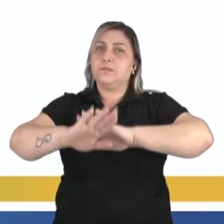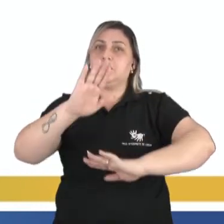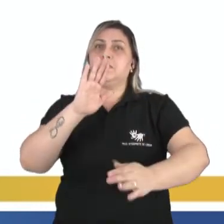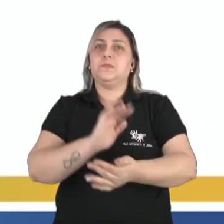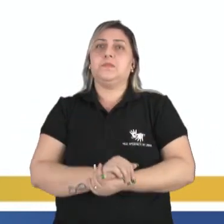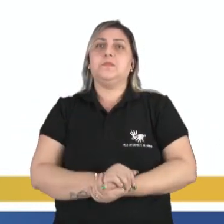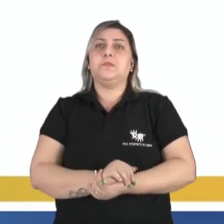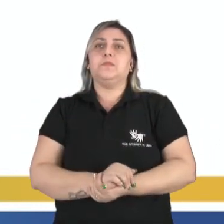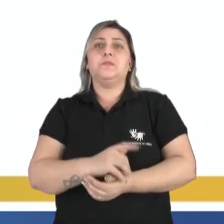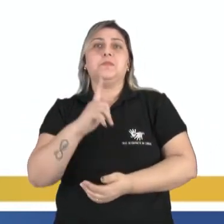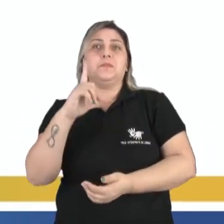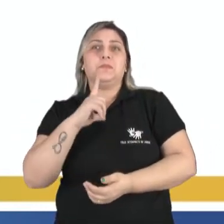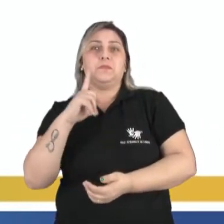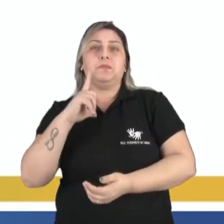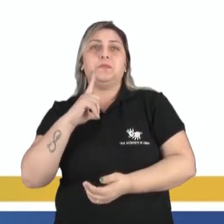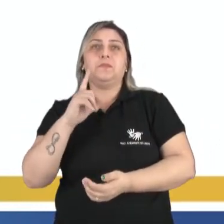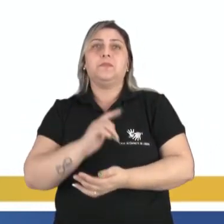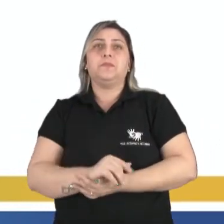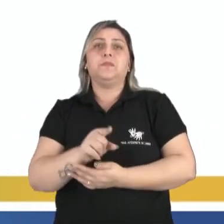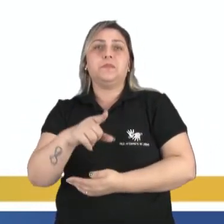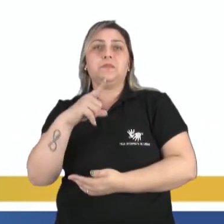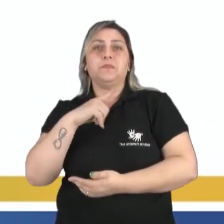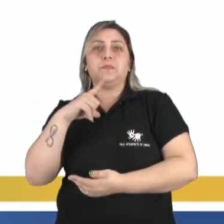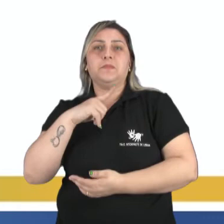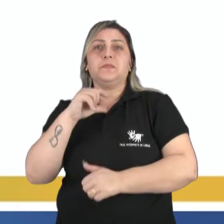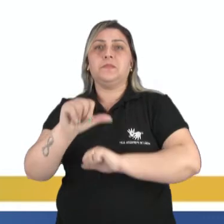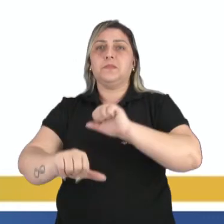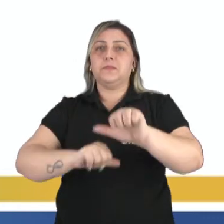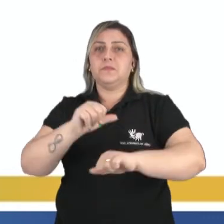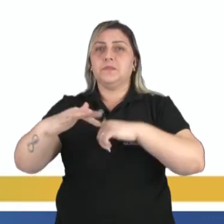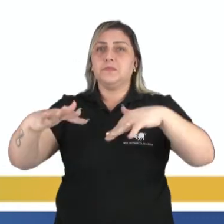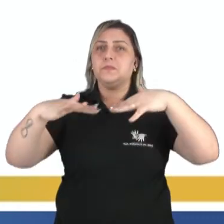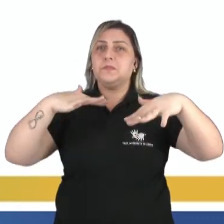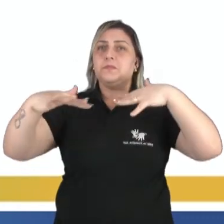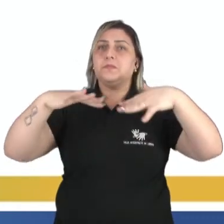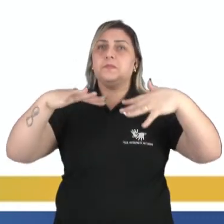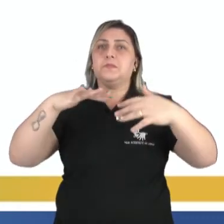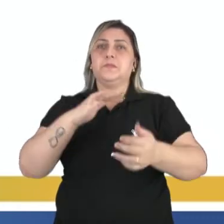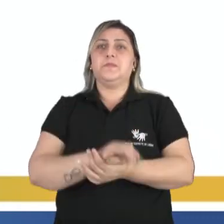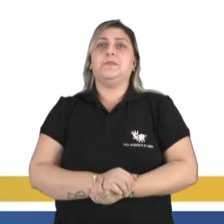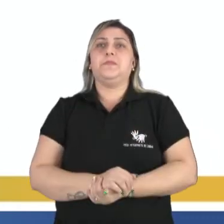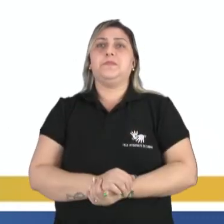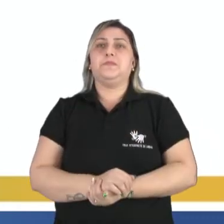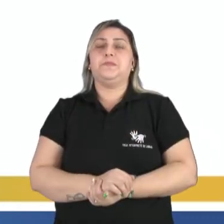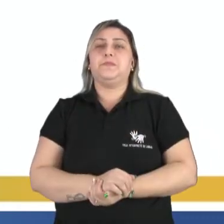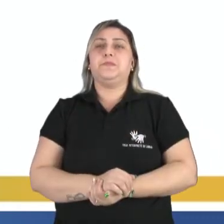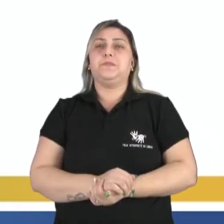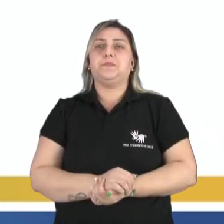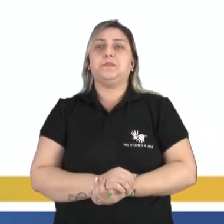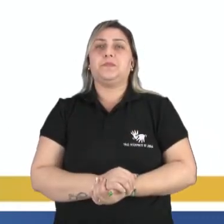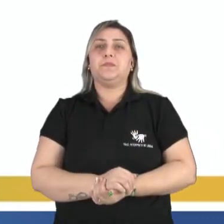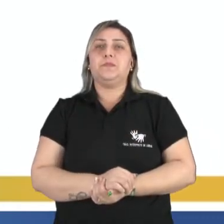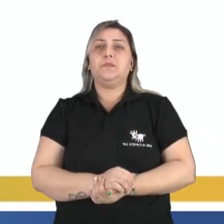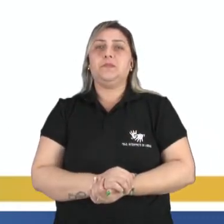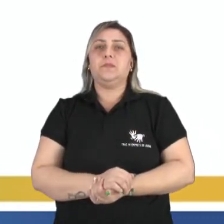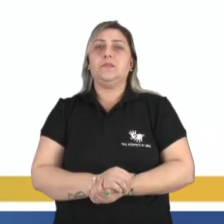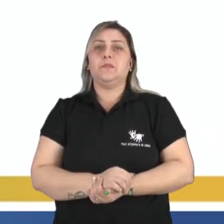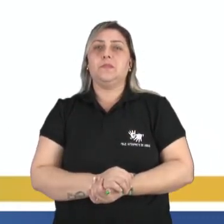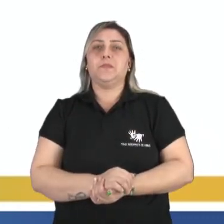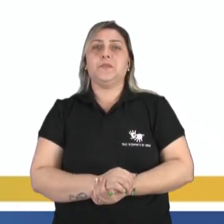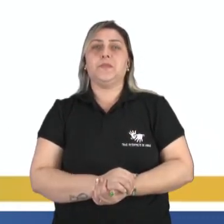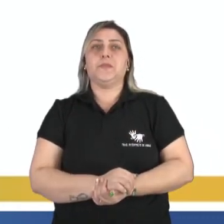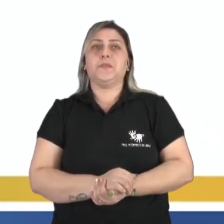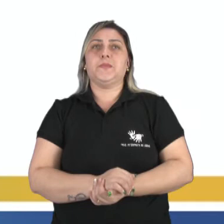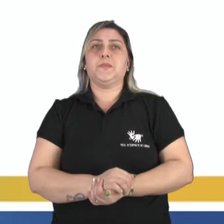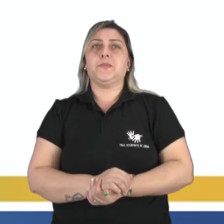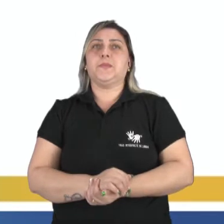mais alto você tem essa situação. Porque você tem inversão do movimento, né, pessoal? Você tem inversão do movimento. Então nesse ponto